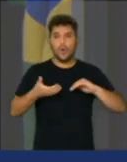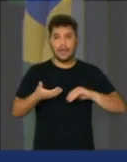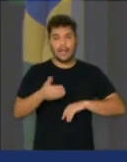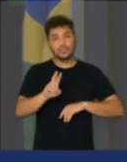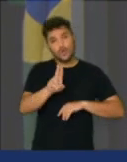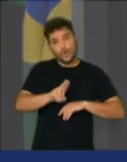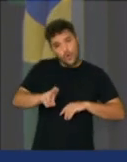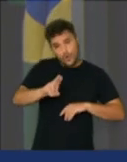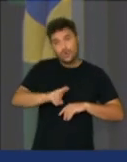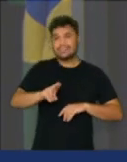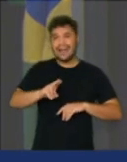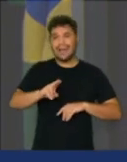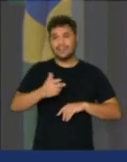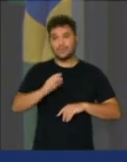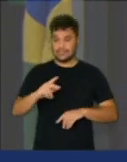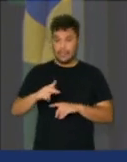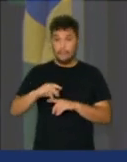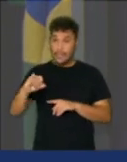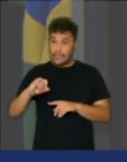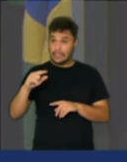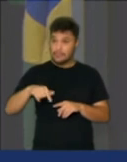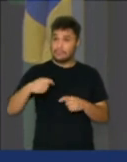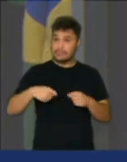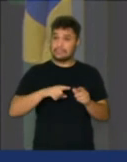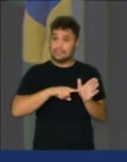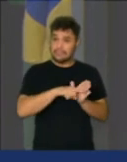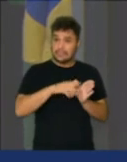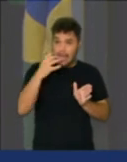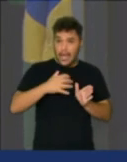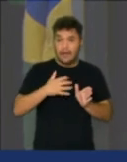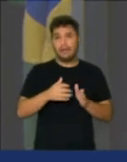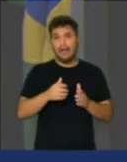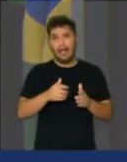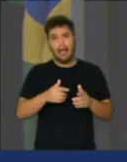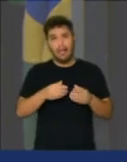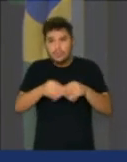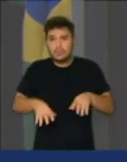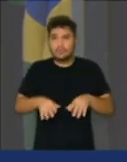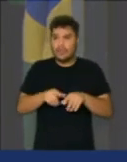um instrumento legislativo de investigação sério para fazer perseguição aos seus opositores.